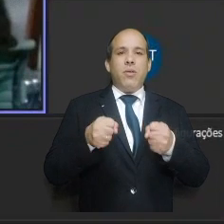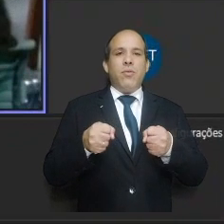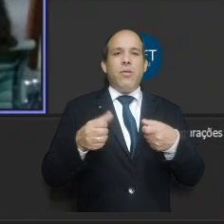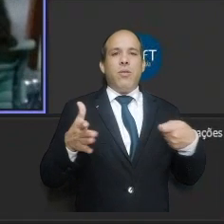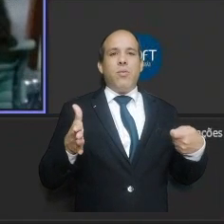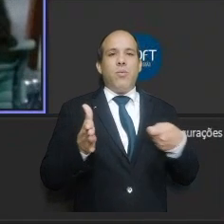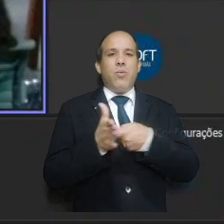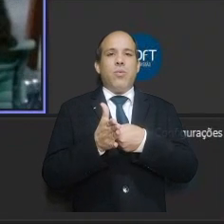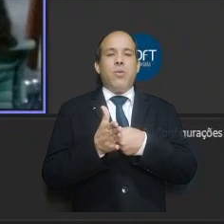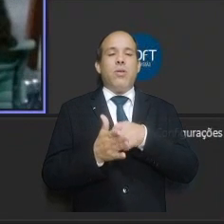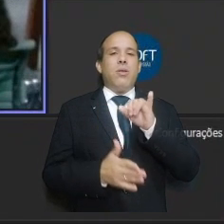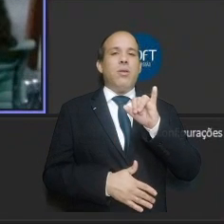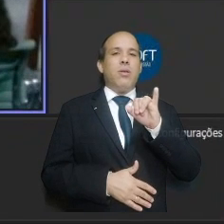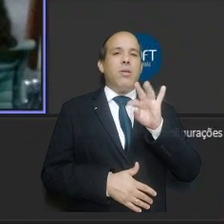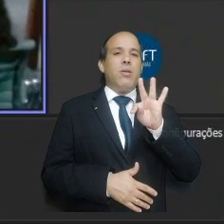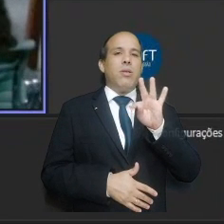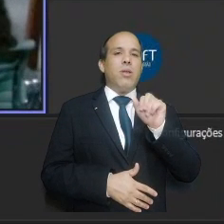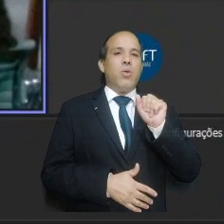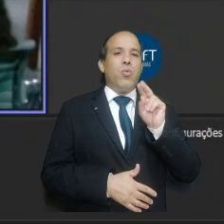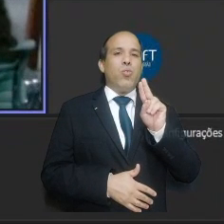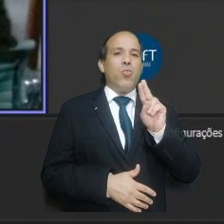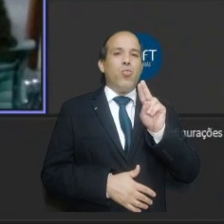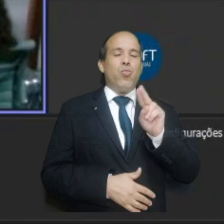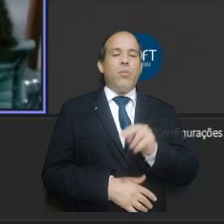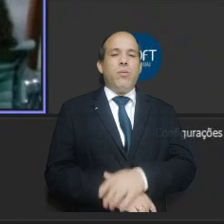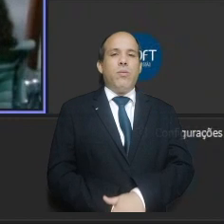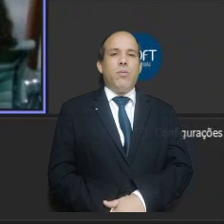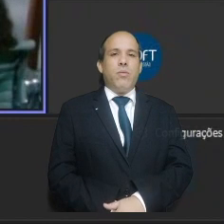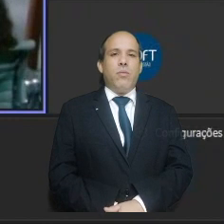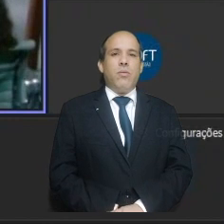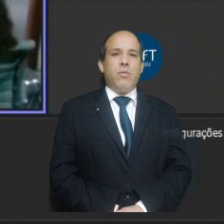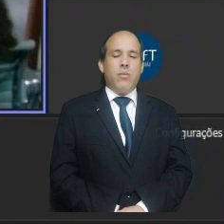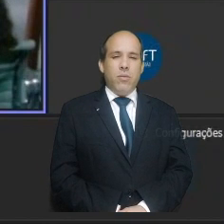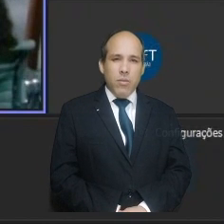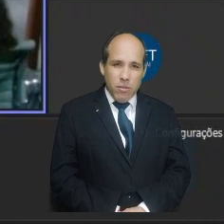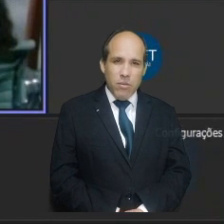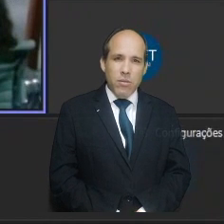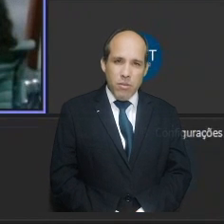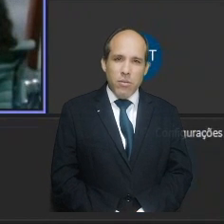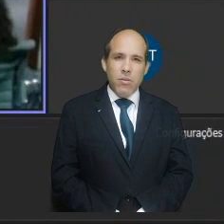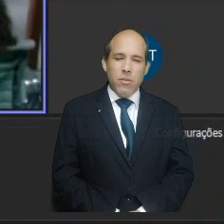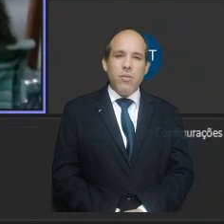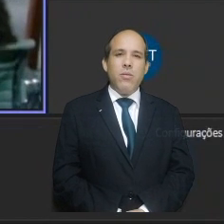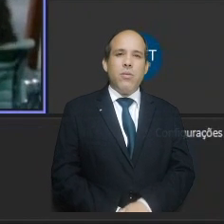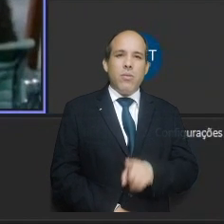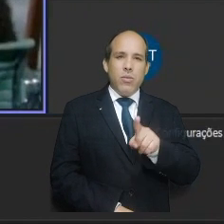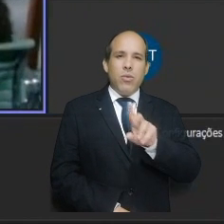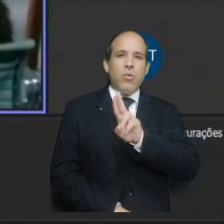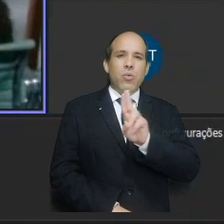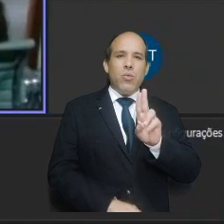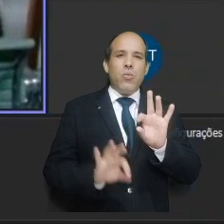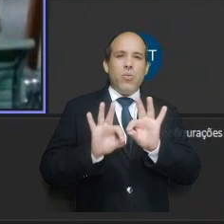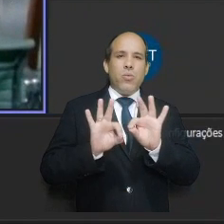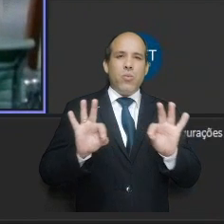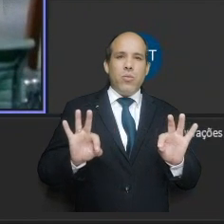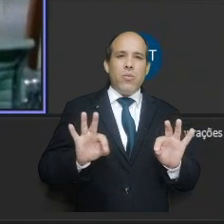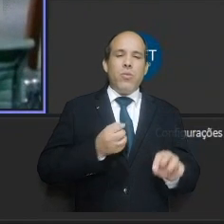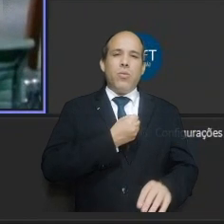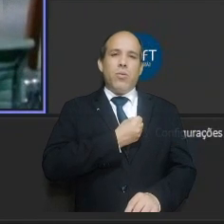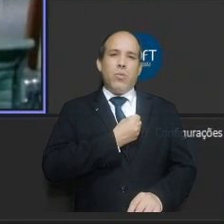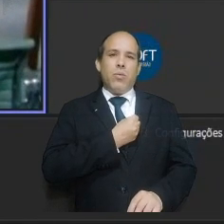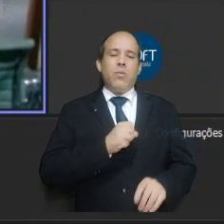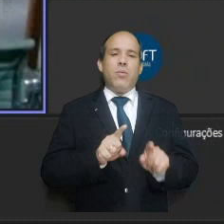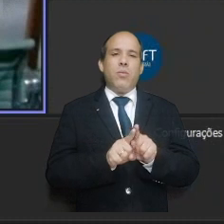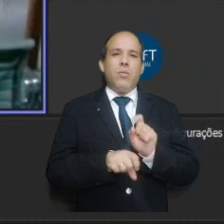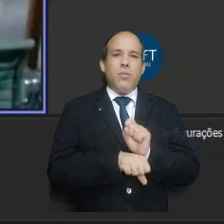Rafael vai falar pelo apelante. Pelo qual Itaú. deles? Pelo Itaú. Banco Itaú? Banco Itaú. Isso. Então, Rafael, por gentileza, o senhor declina o